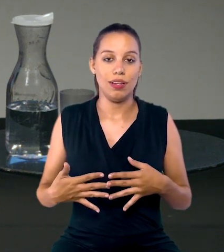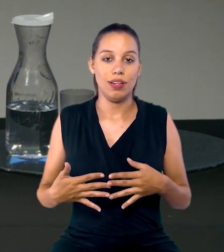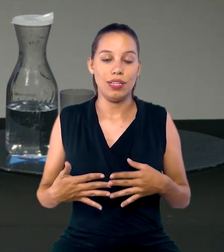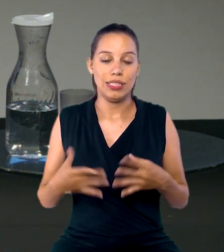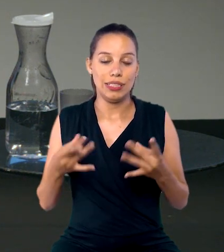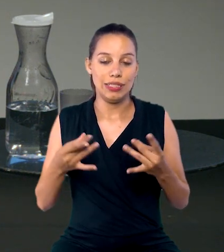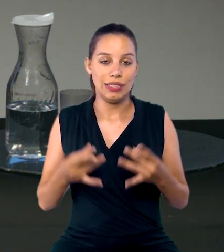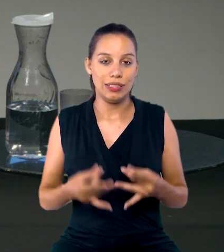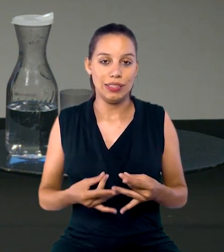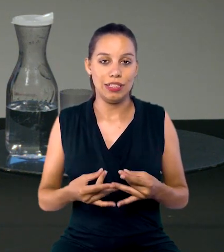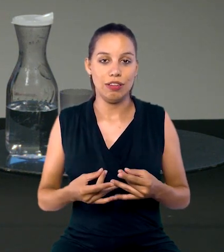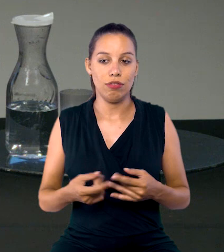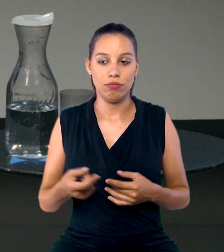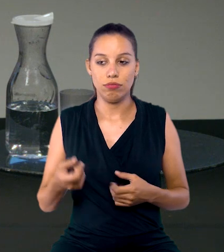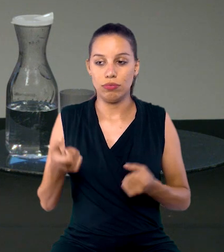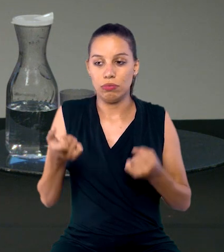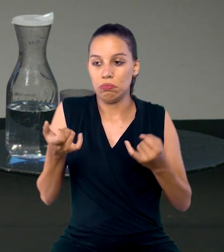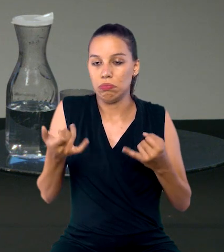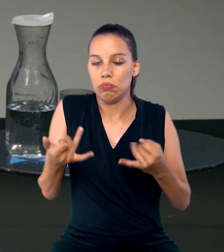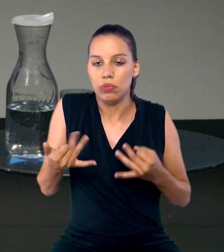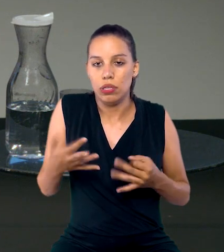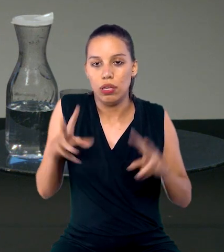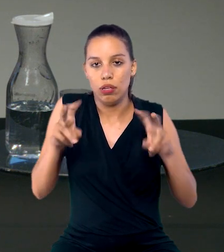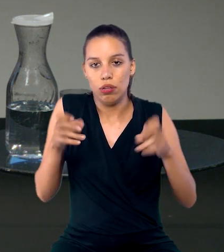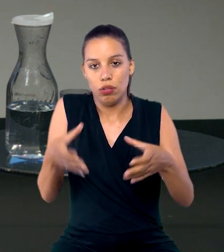que torna Suma Uma, né?